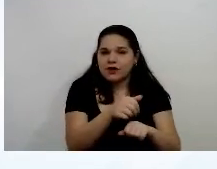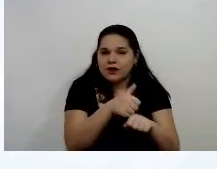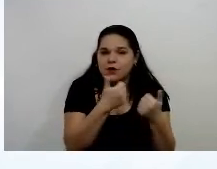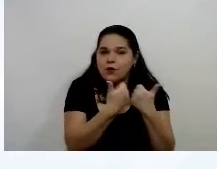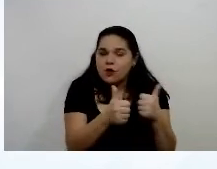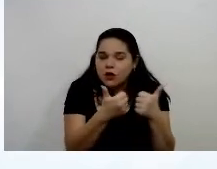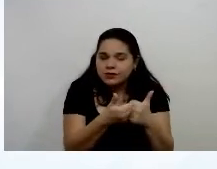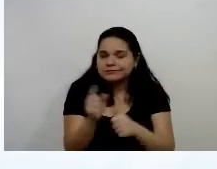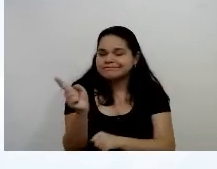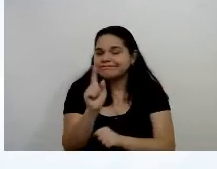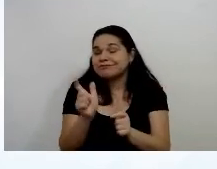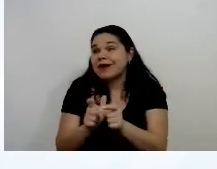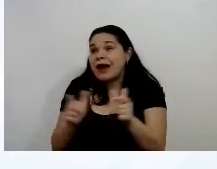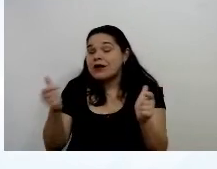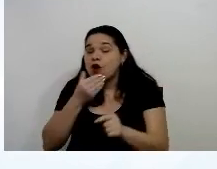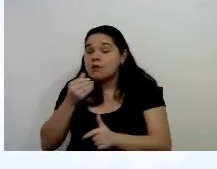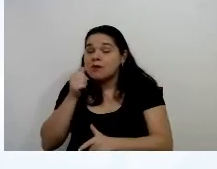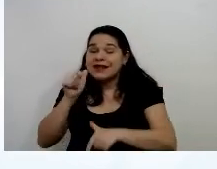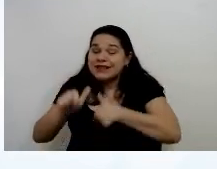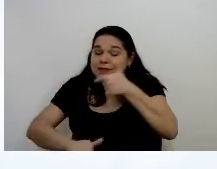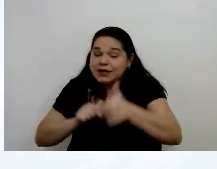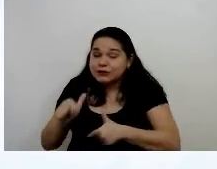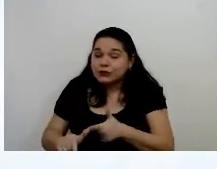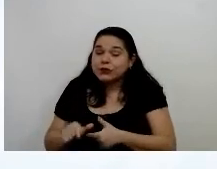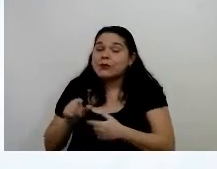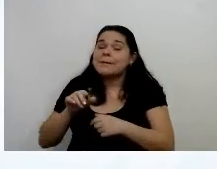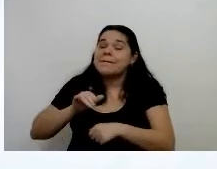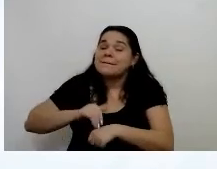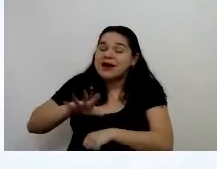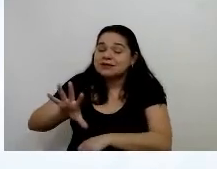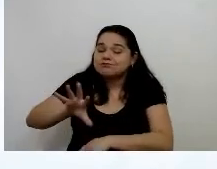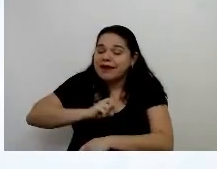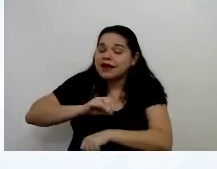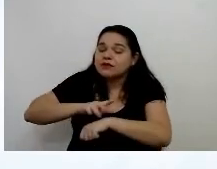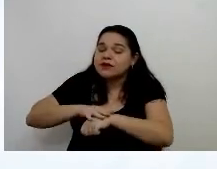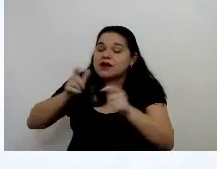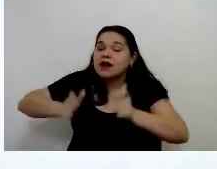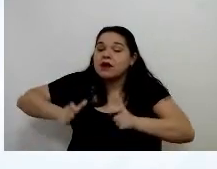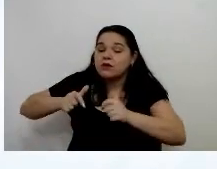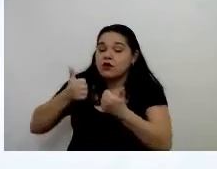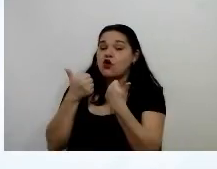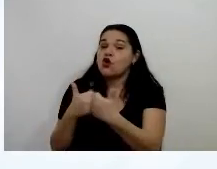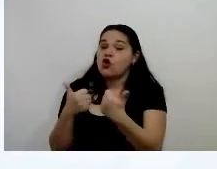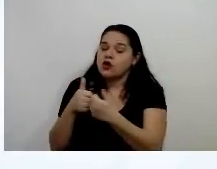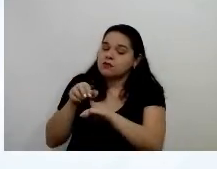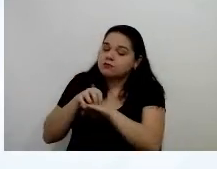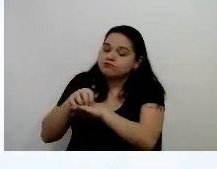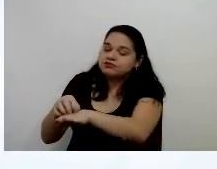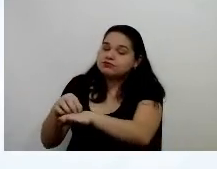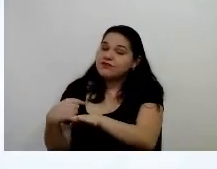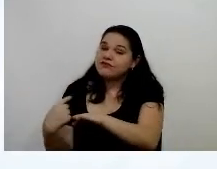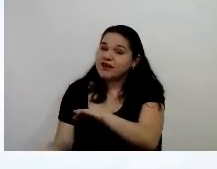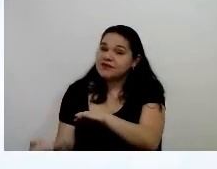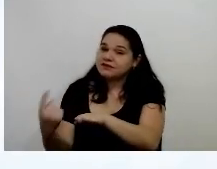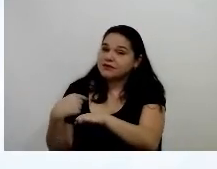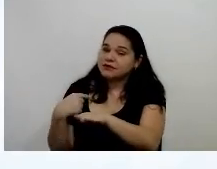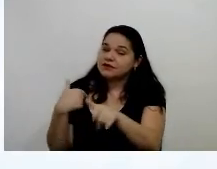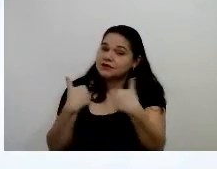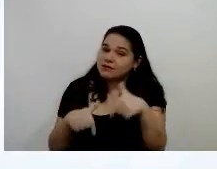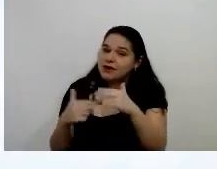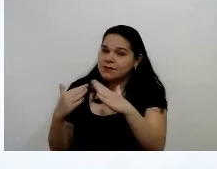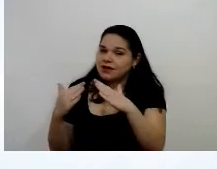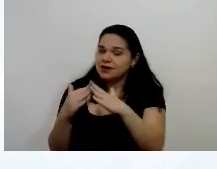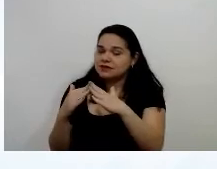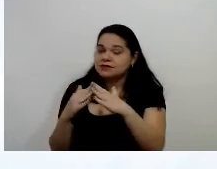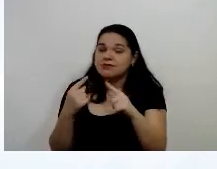Os trabalhadores adoecem no transporte de casa para a empresa, da empresa para casa, num transporte coletivo de